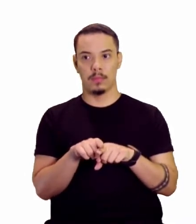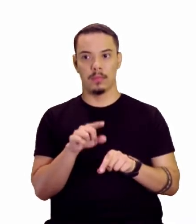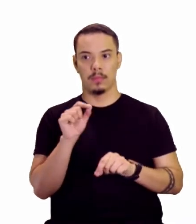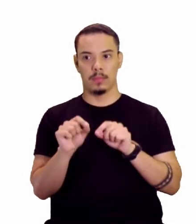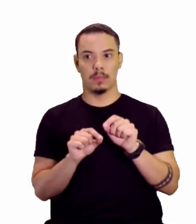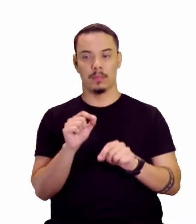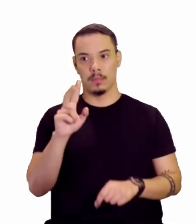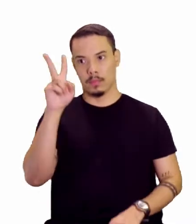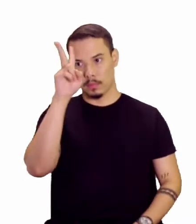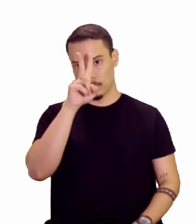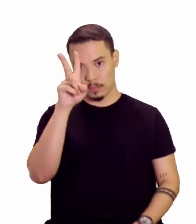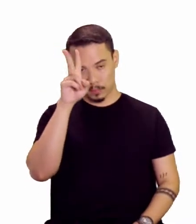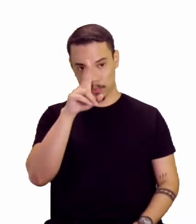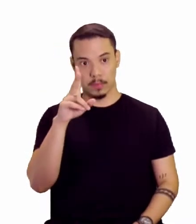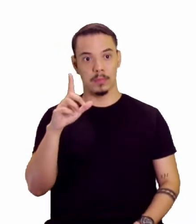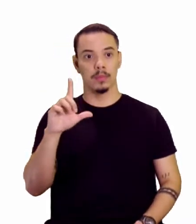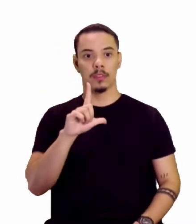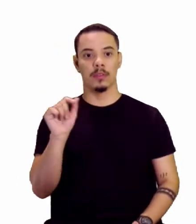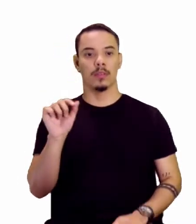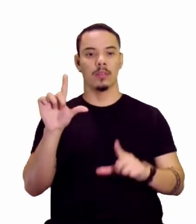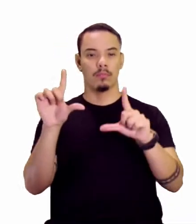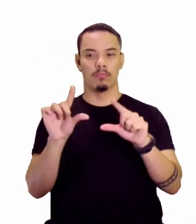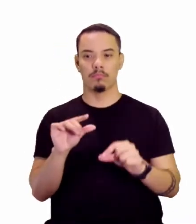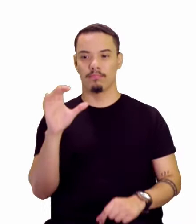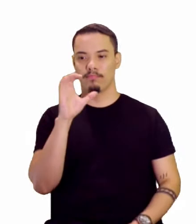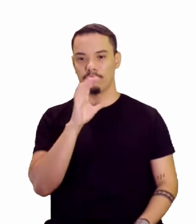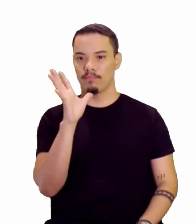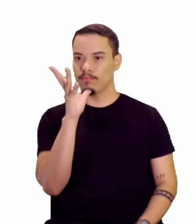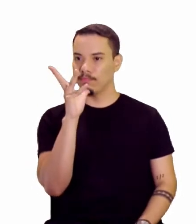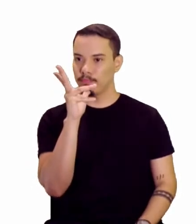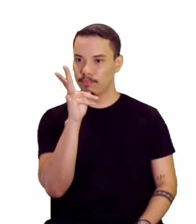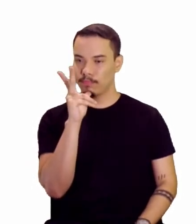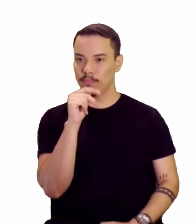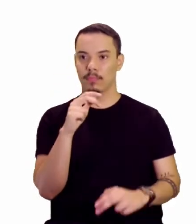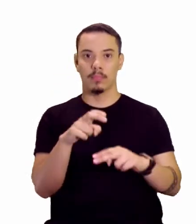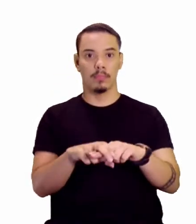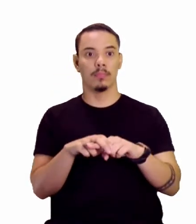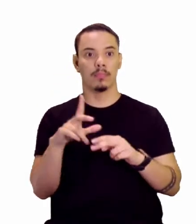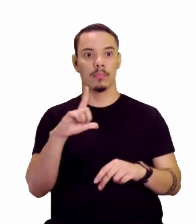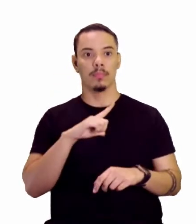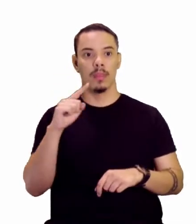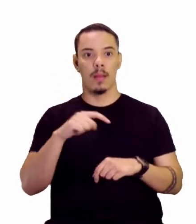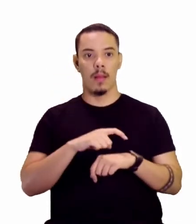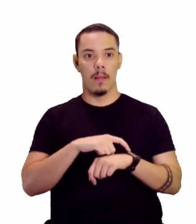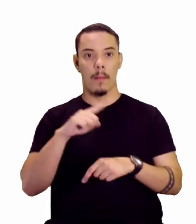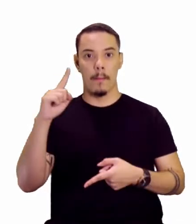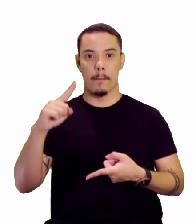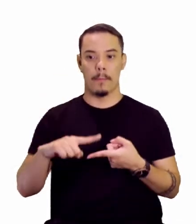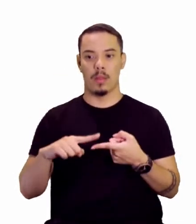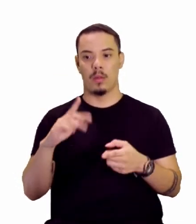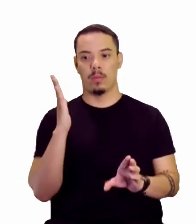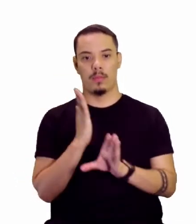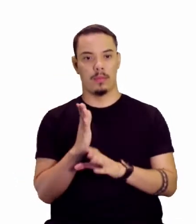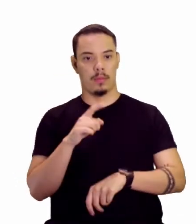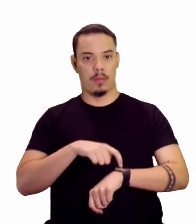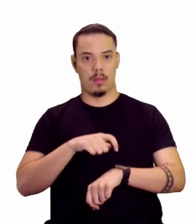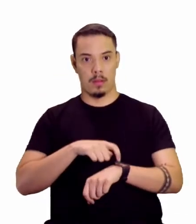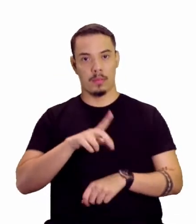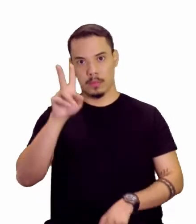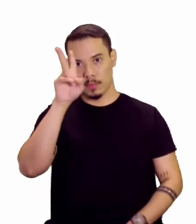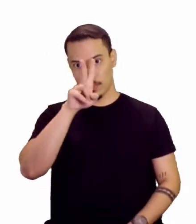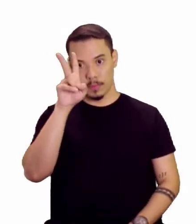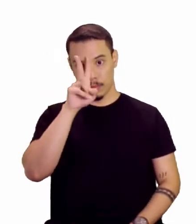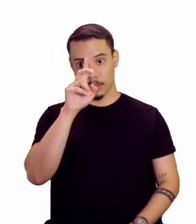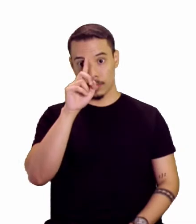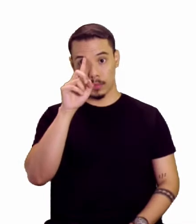a velocidade e também está indo cada vez mais devagar, então tendo distâncias menores com o passar do tempo. Lembrando que a orientação